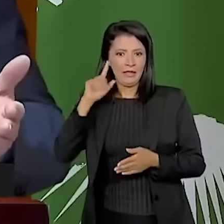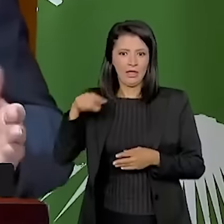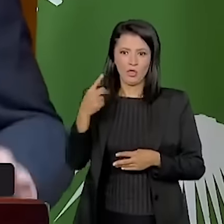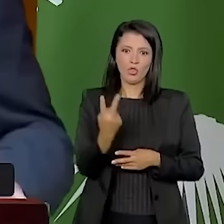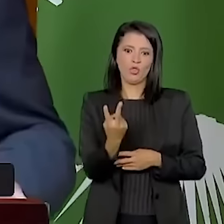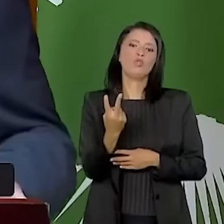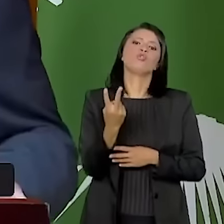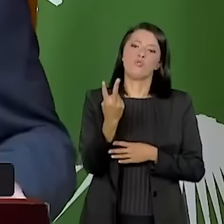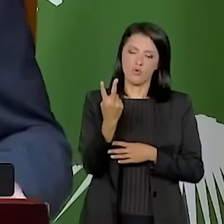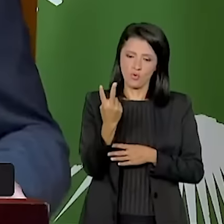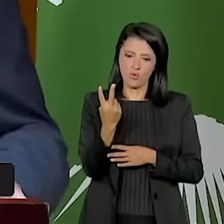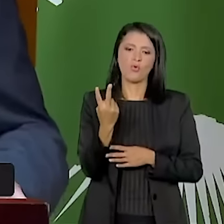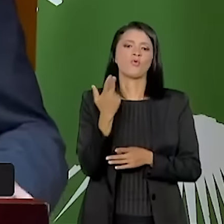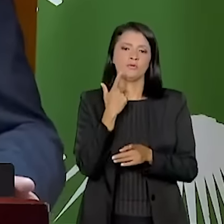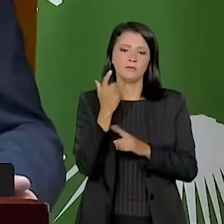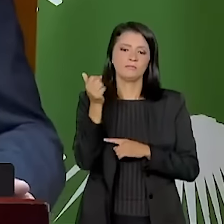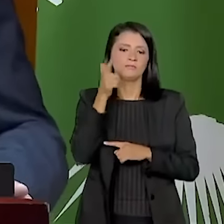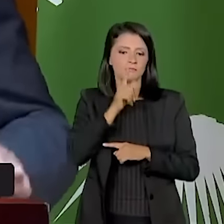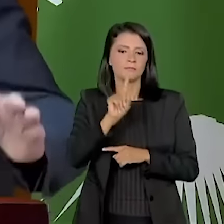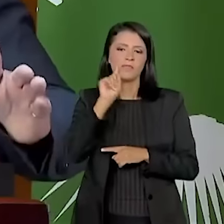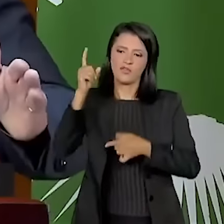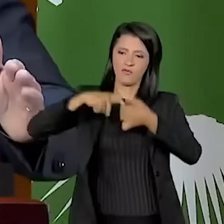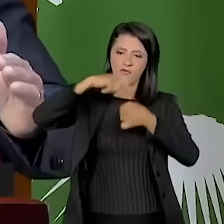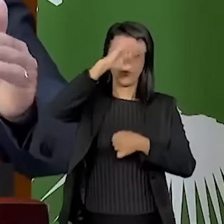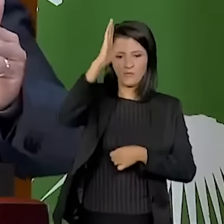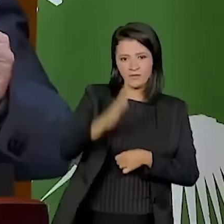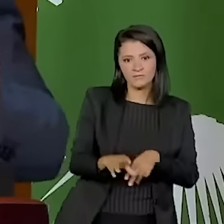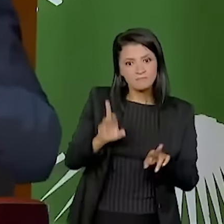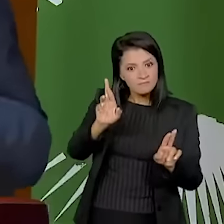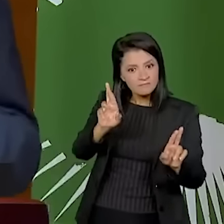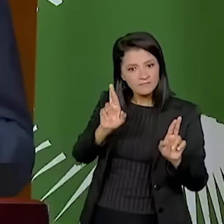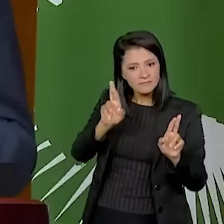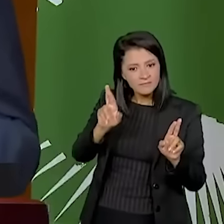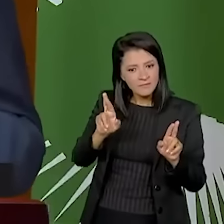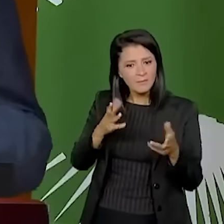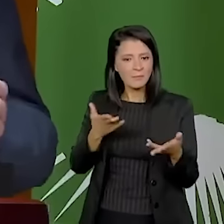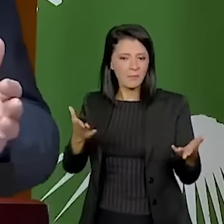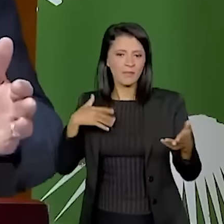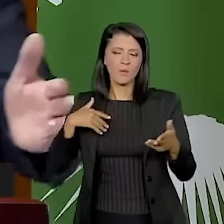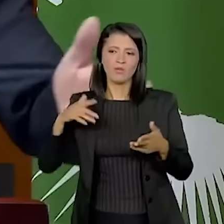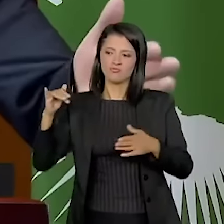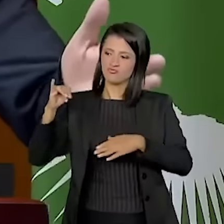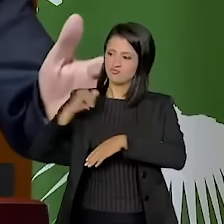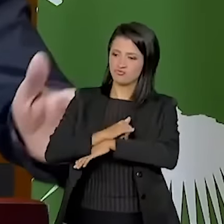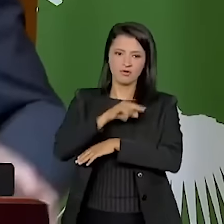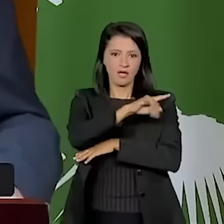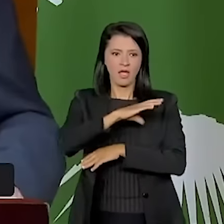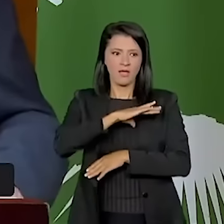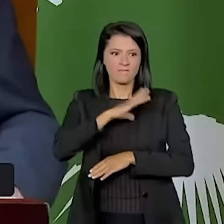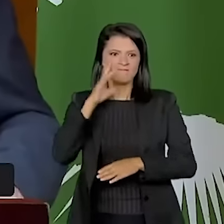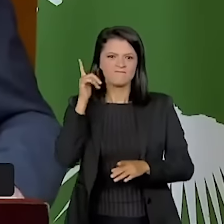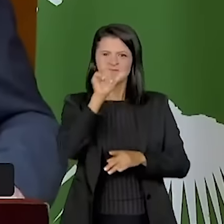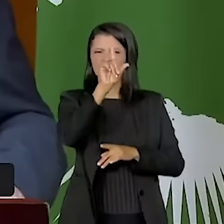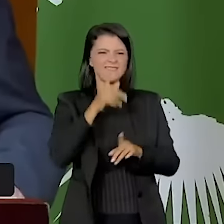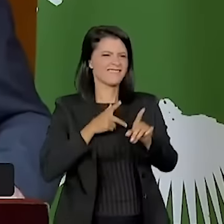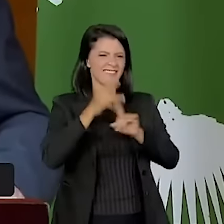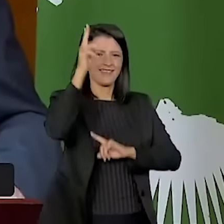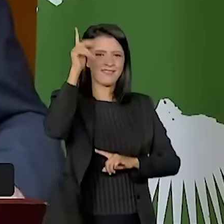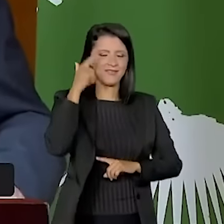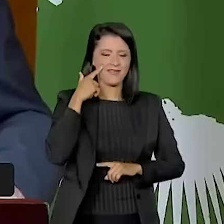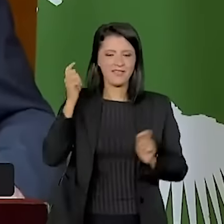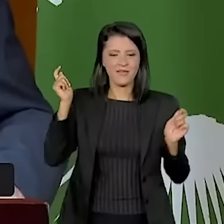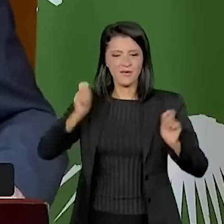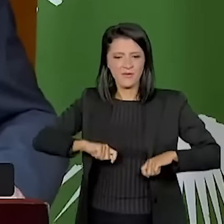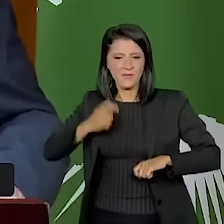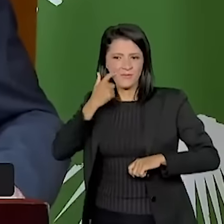jogos seguidos, eu volto para o Brasil na expectativa de que, quando descer no aeroporto, o Corinthians tenha ganho o jogo e eu